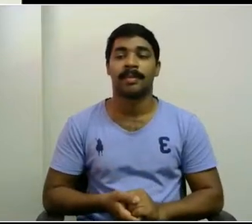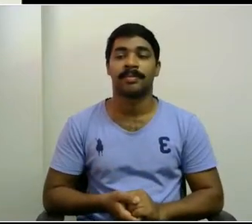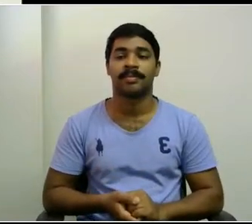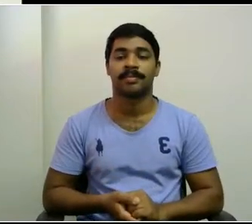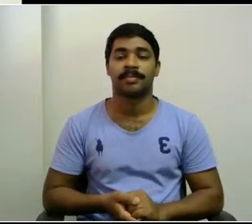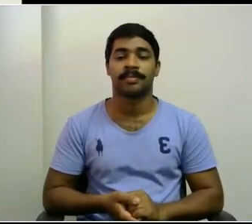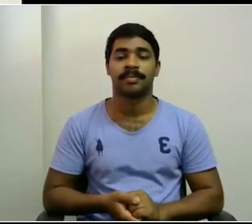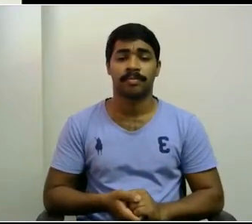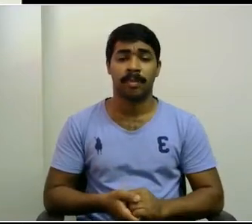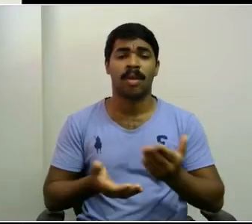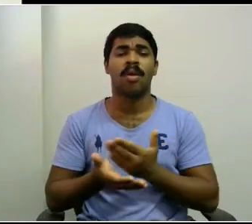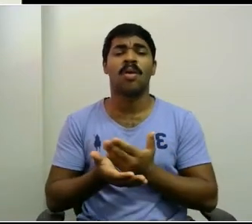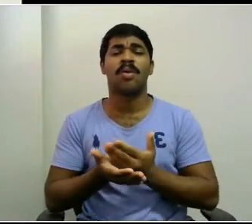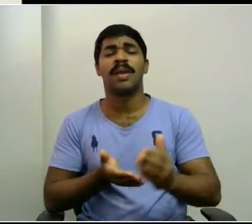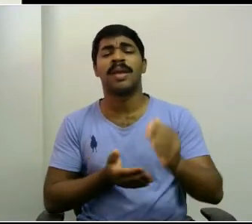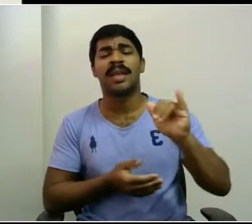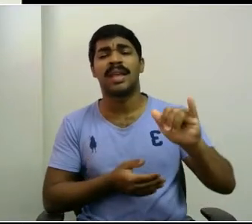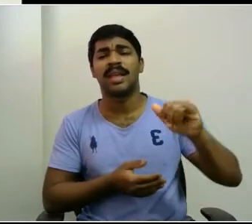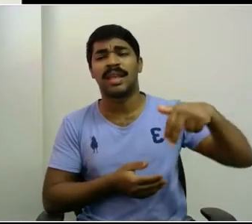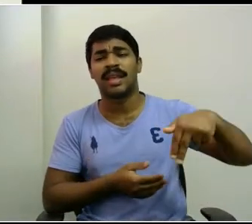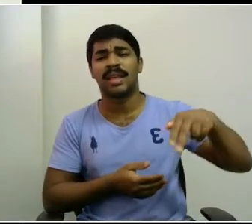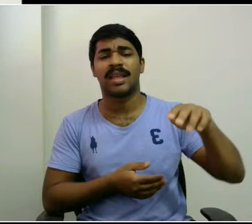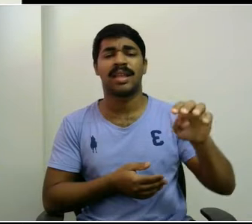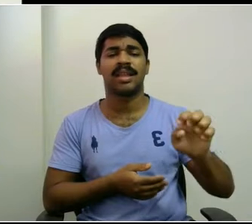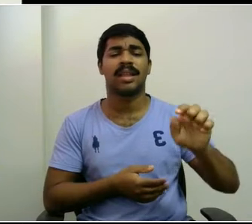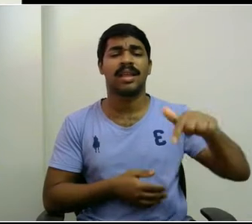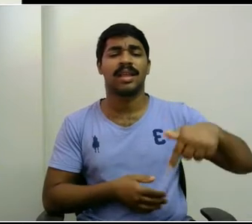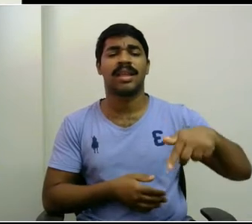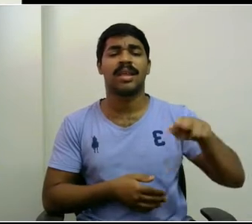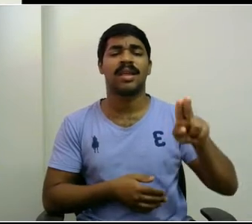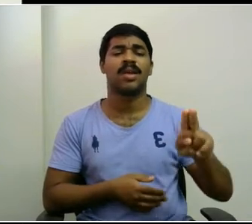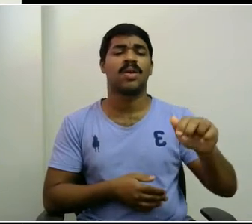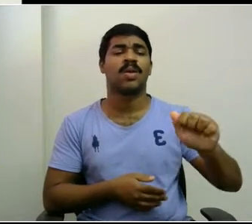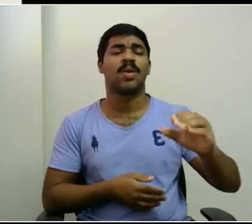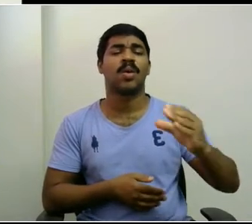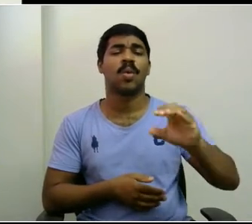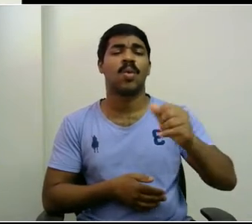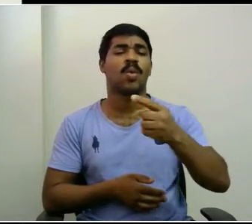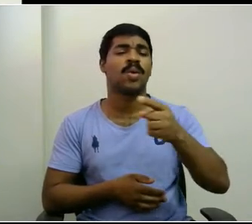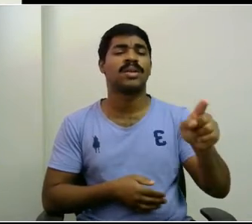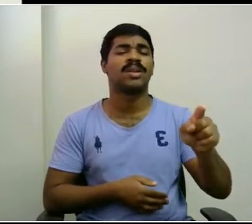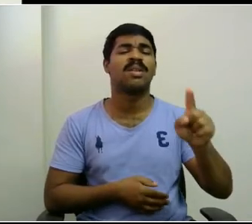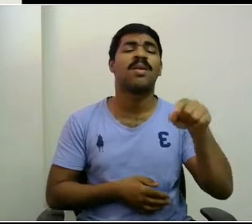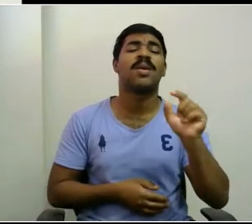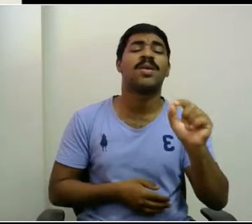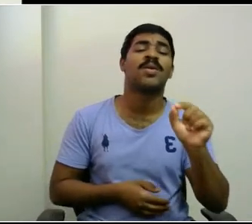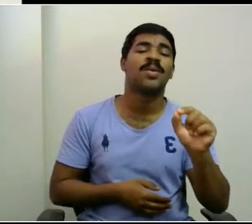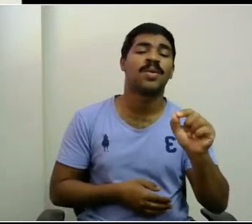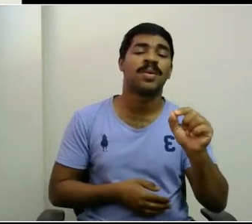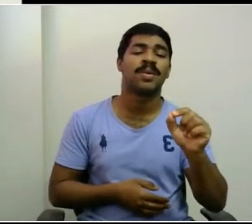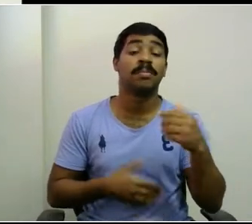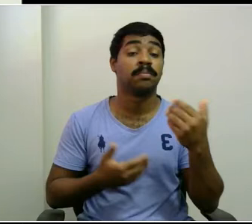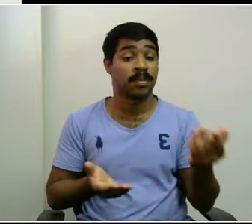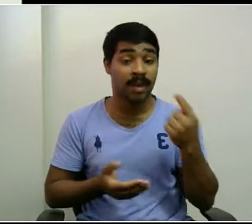Antes de falarmos sobre inequação, precisamos saber reconhecer quando estamos diante de uma. Então, nada mais natural do que